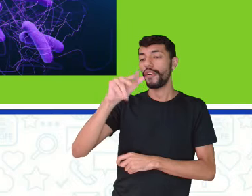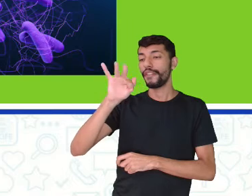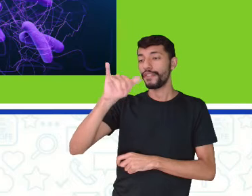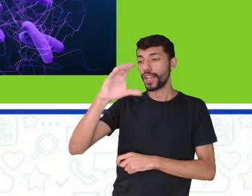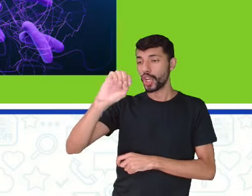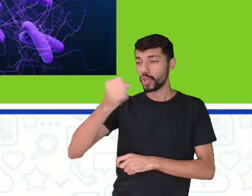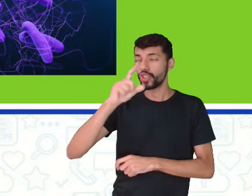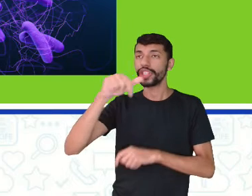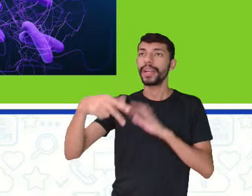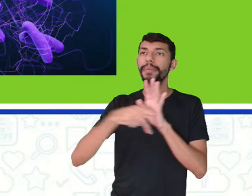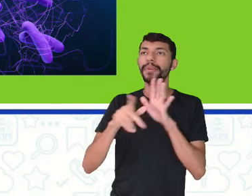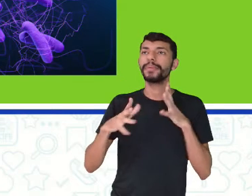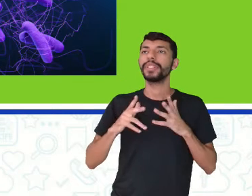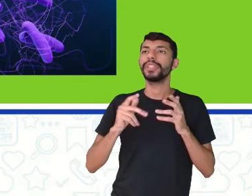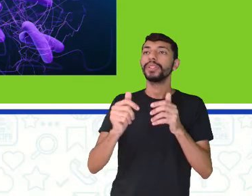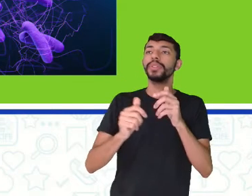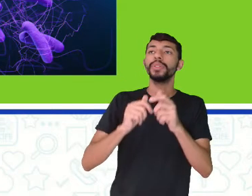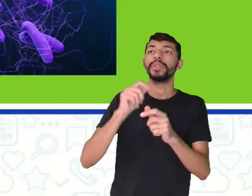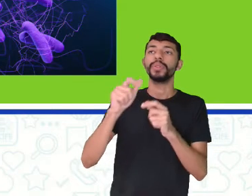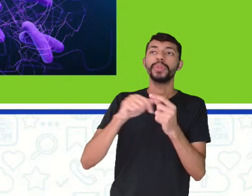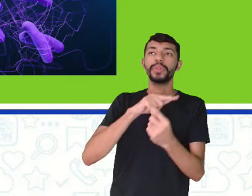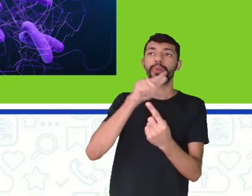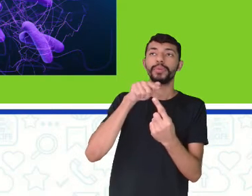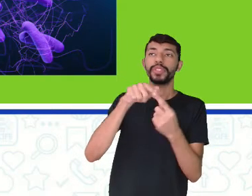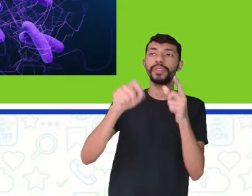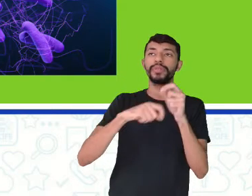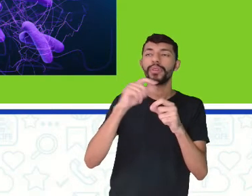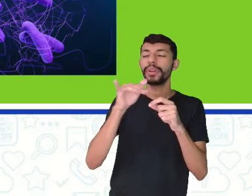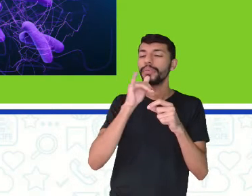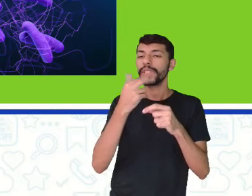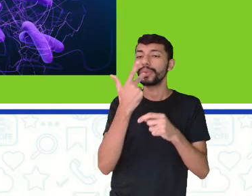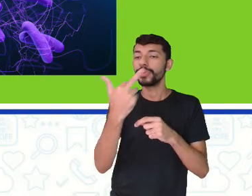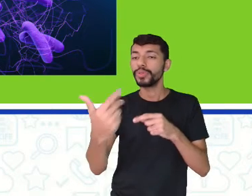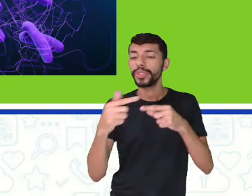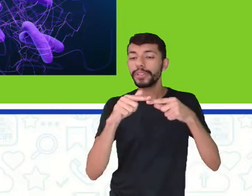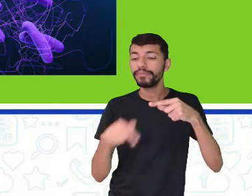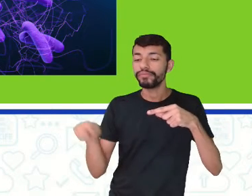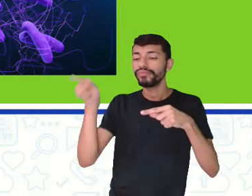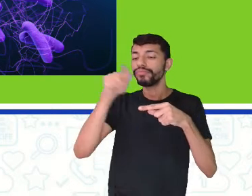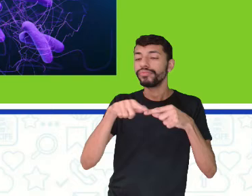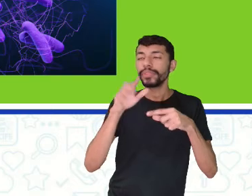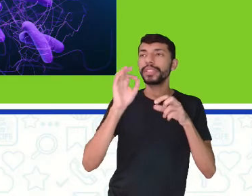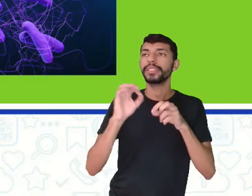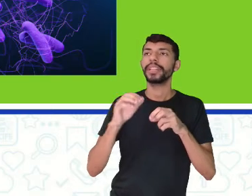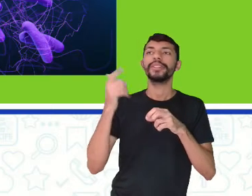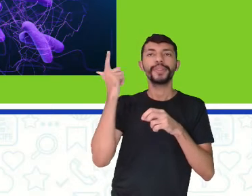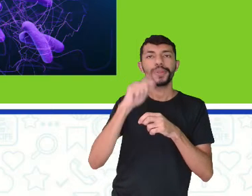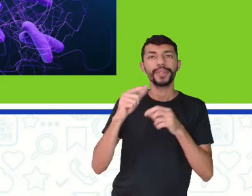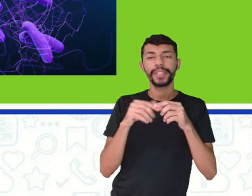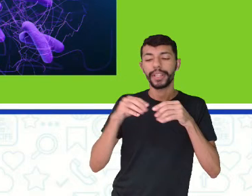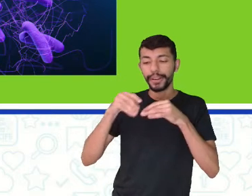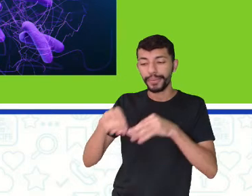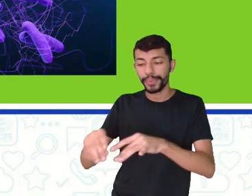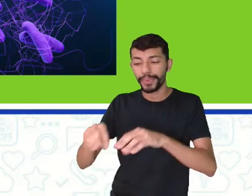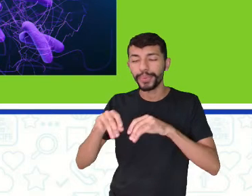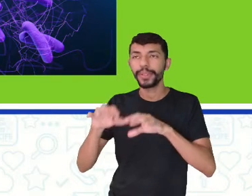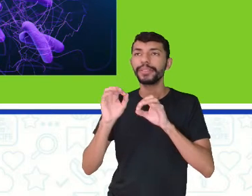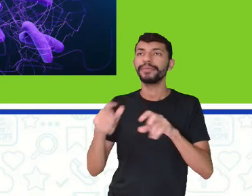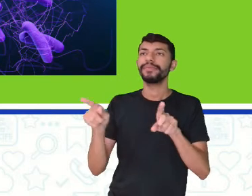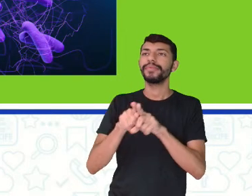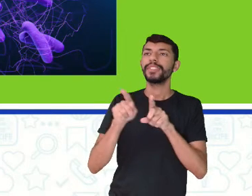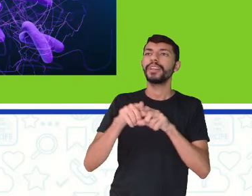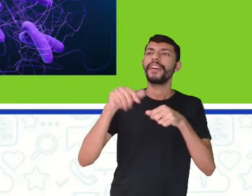na ciclagem dos nutrientes, eles fazem com que os nutrientes sejam devolvidos ao solo e